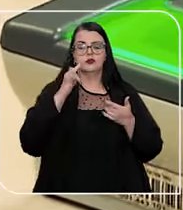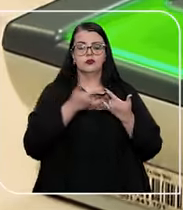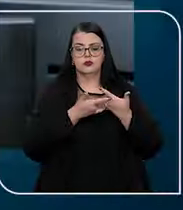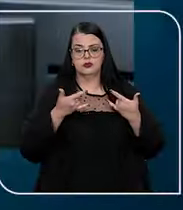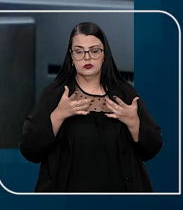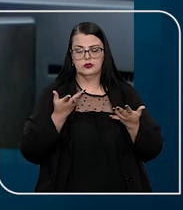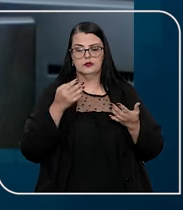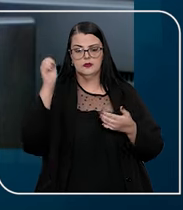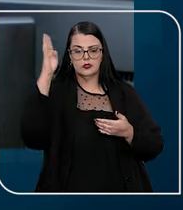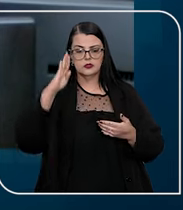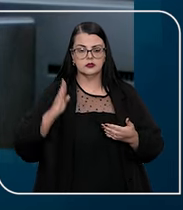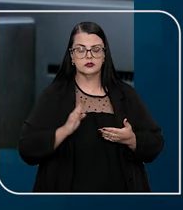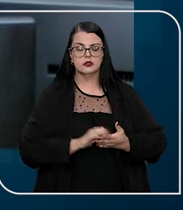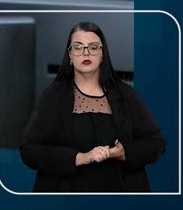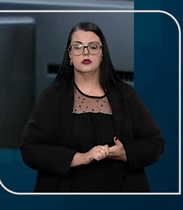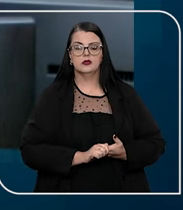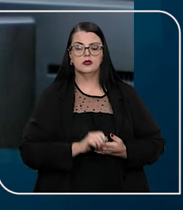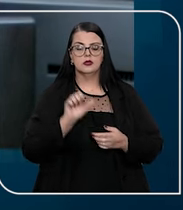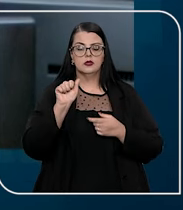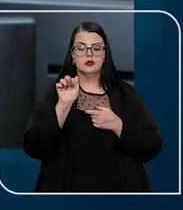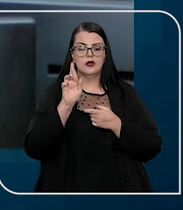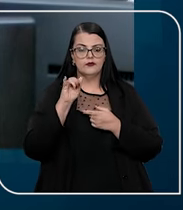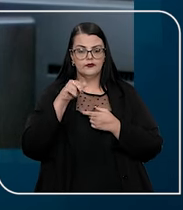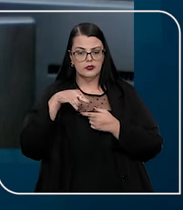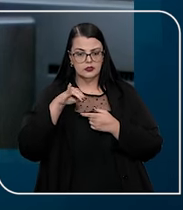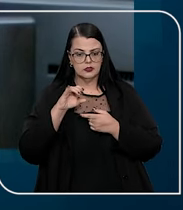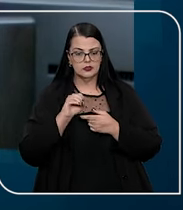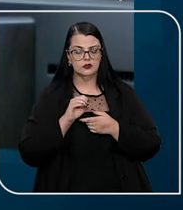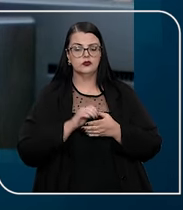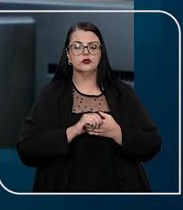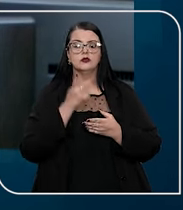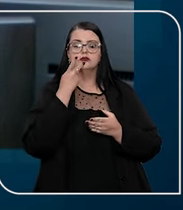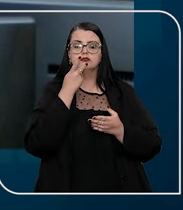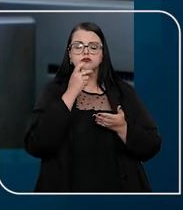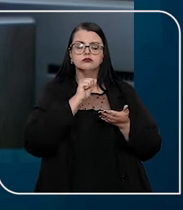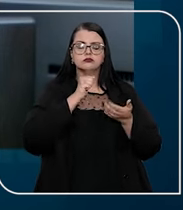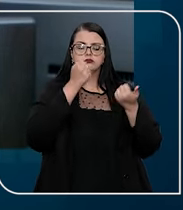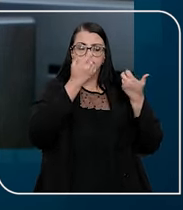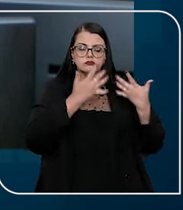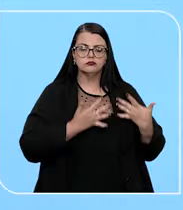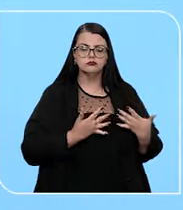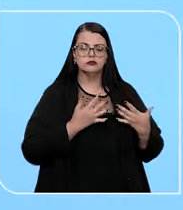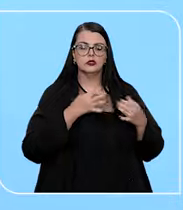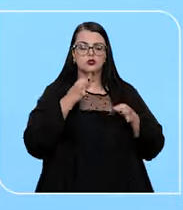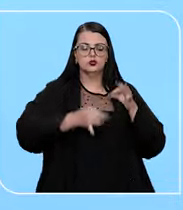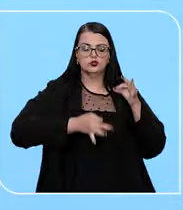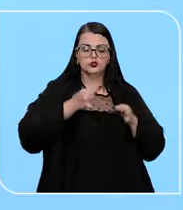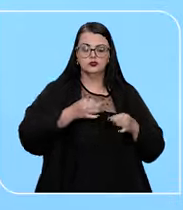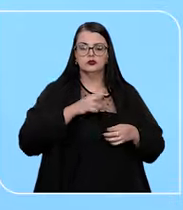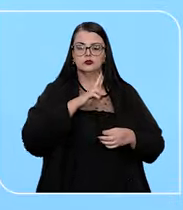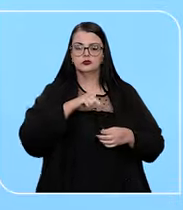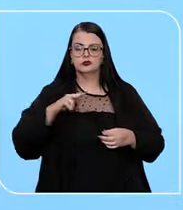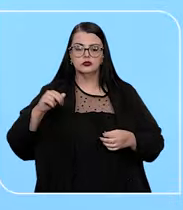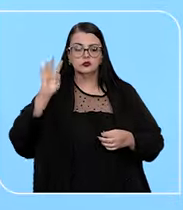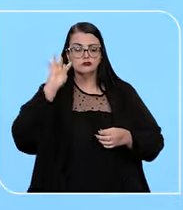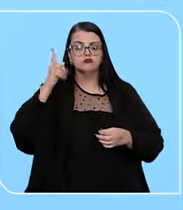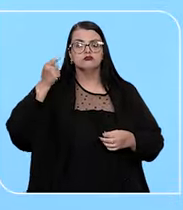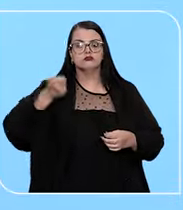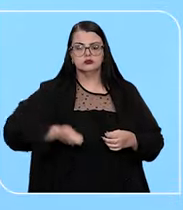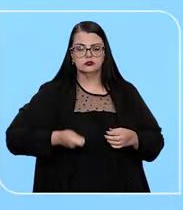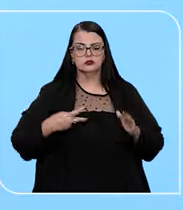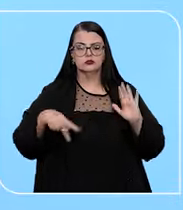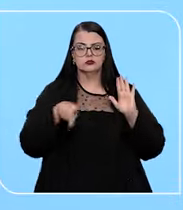brasileiro o ministro Afrânio Vilela relator do recurso pontuou que a justiça da Noruega já